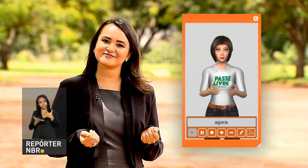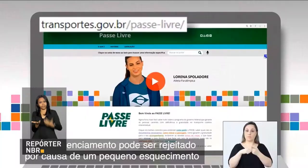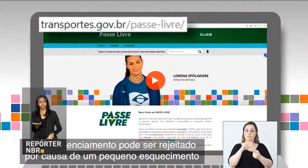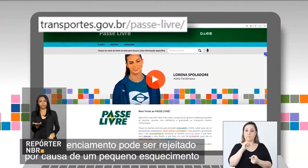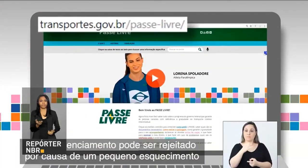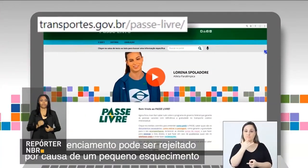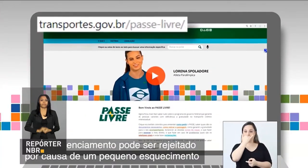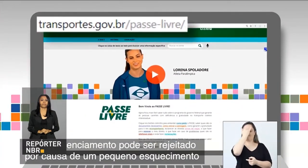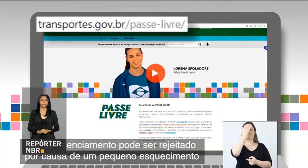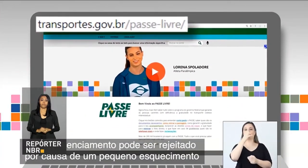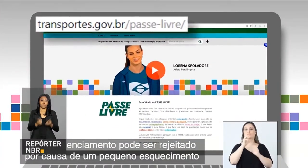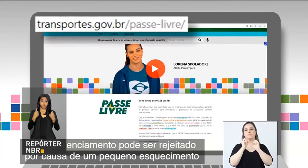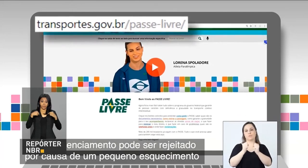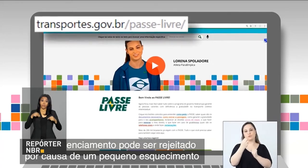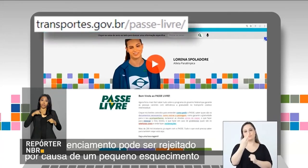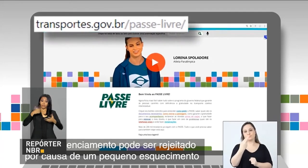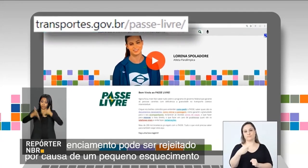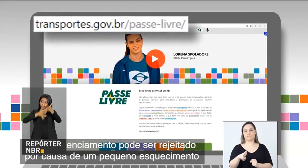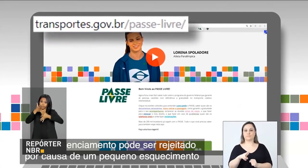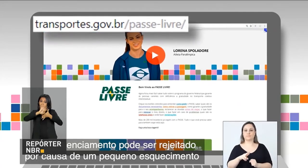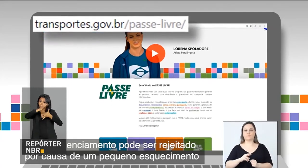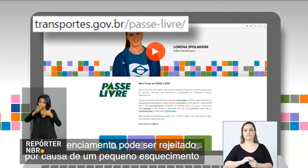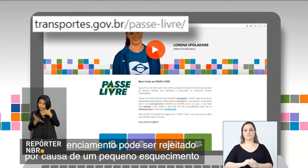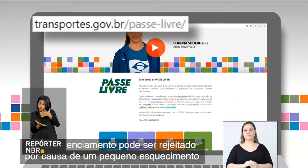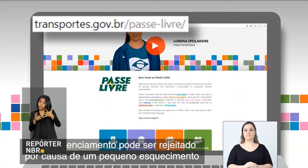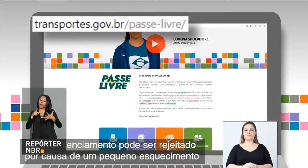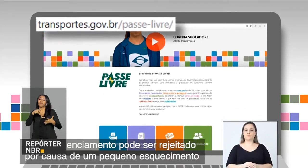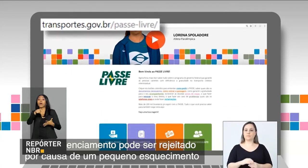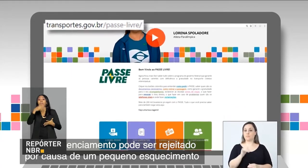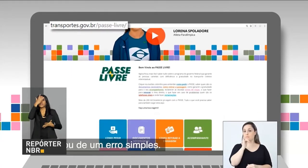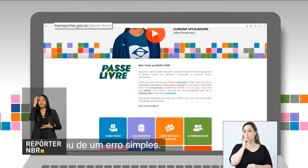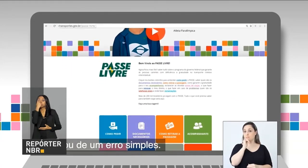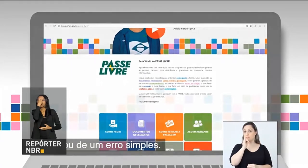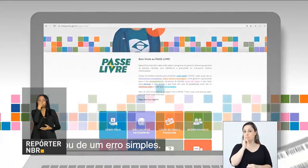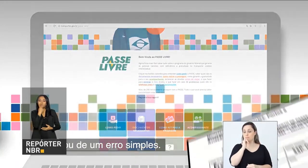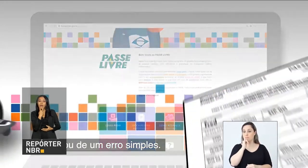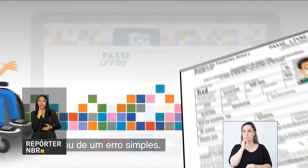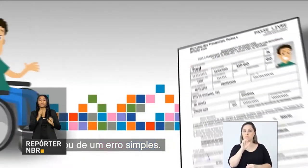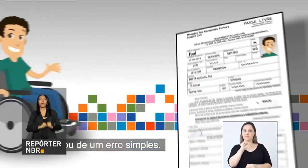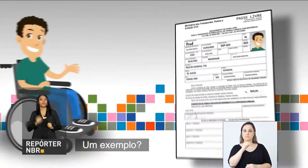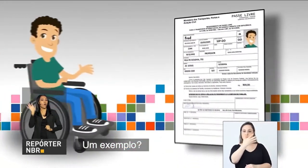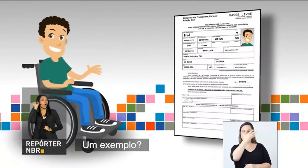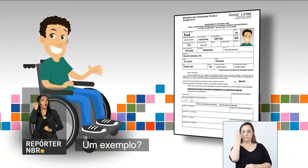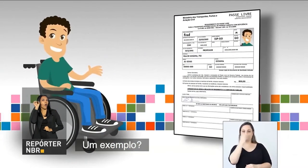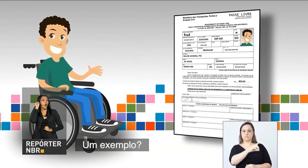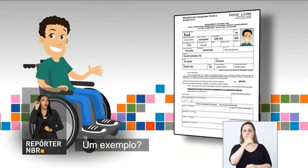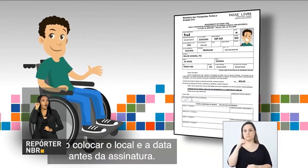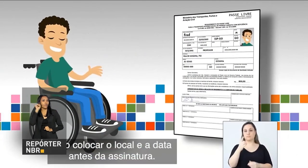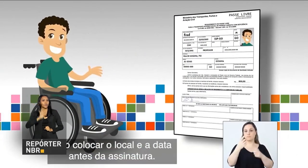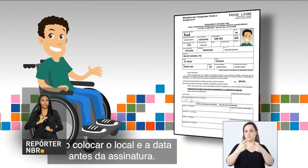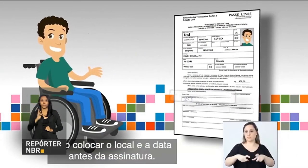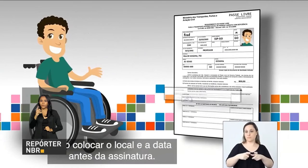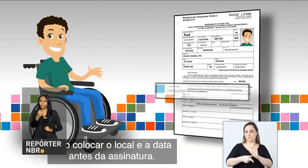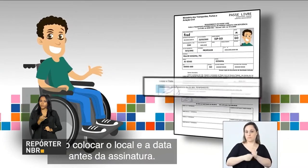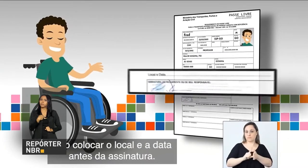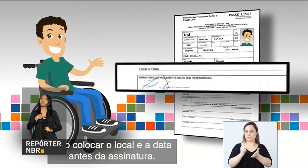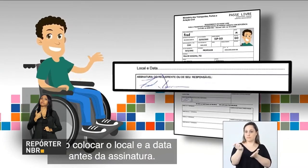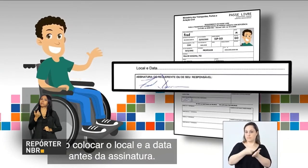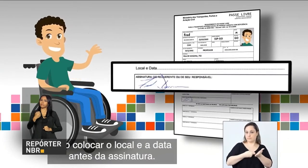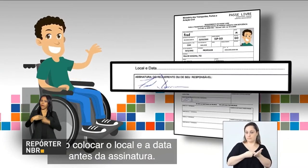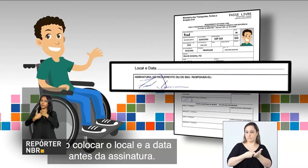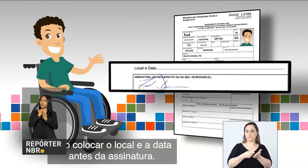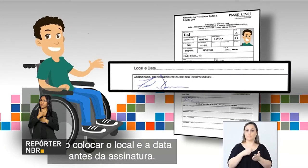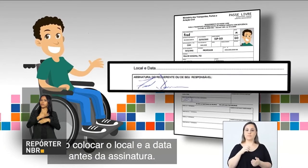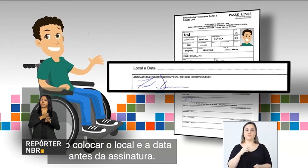sinais além das libras o site também permite que os cegos possam ouvir o conteúdo tudo para garantir mais acessibilidade